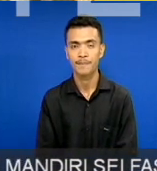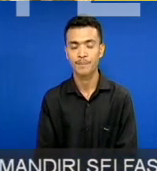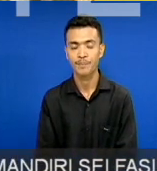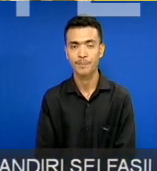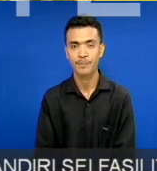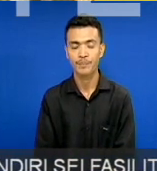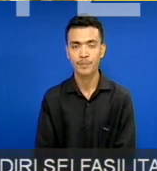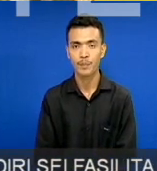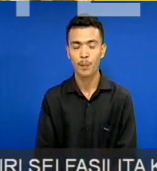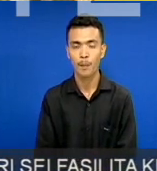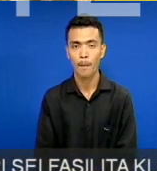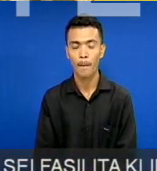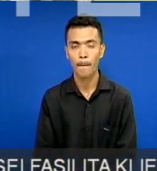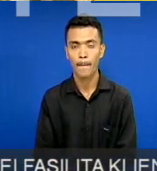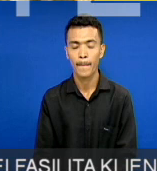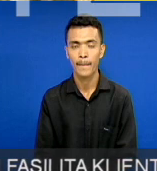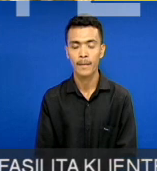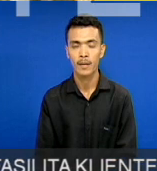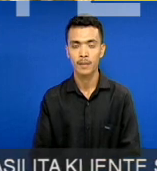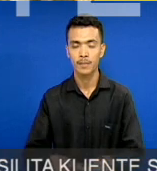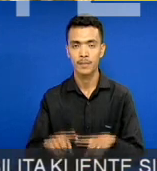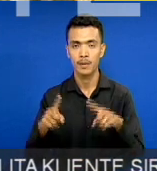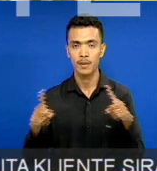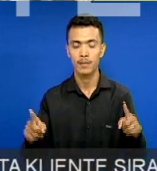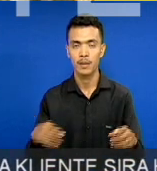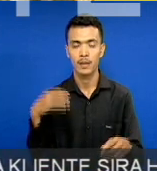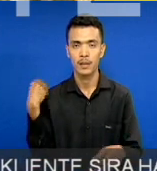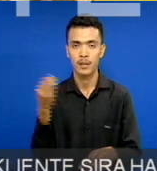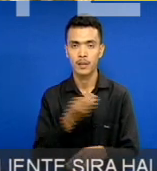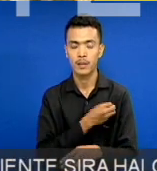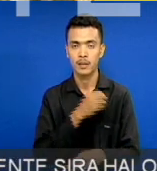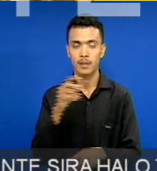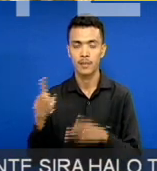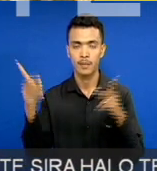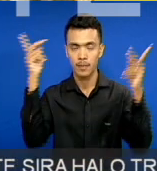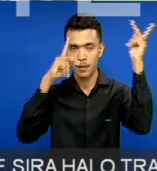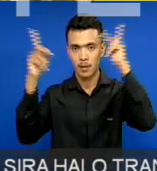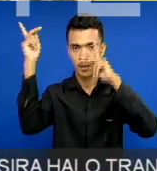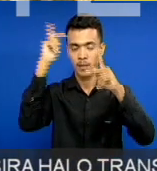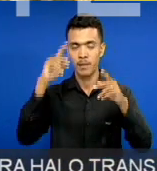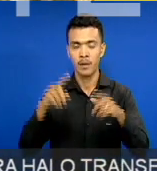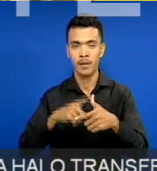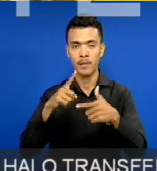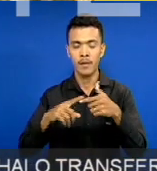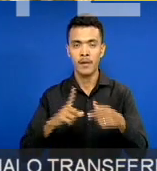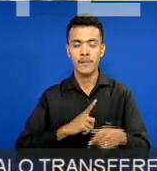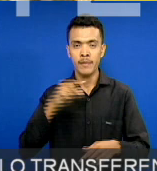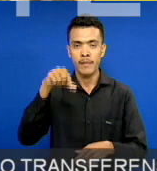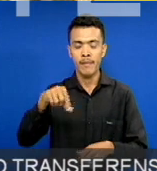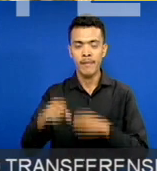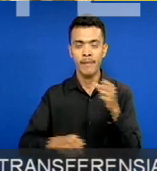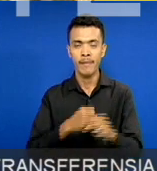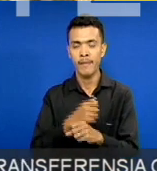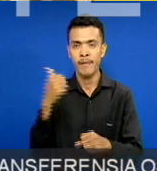konesau internet ma lento ta ma are rural sira. Mai beo tutia ita rekuperanta ia munisipu likisa ita hahu etiran kotu. No iha dili